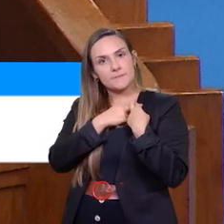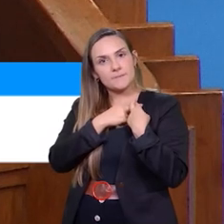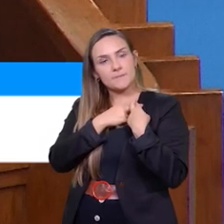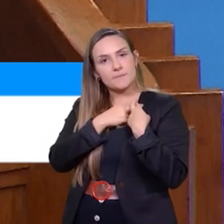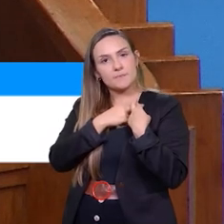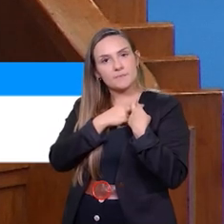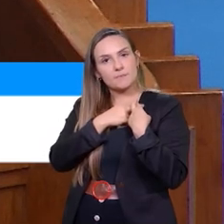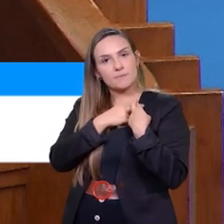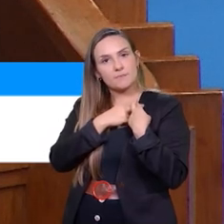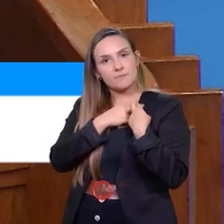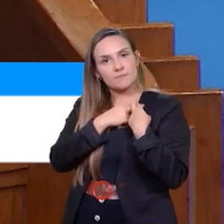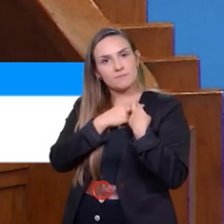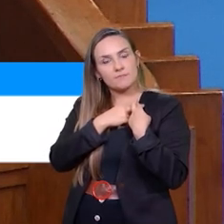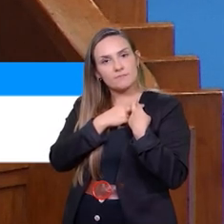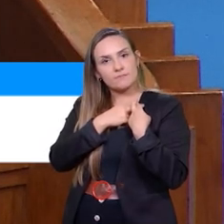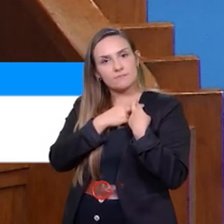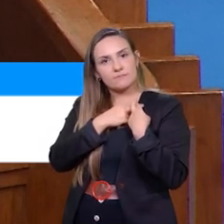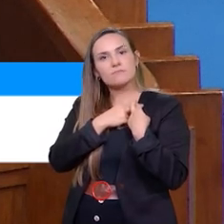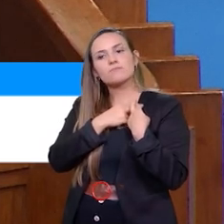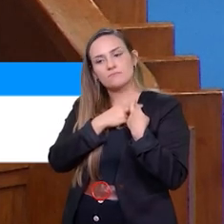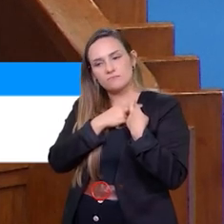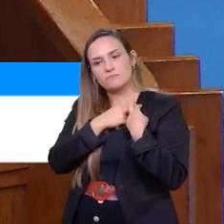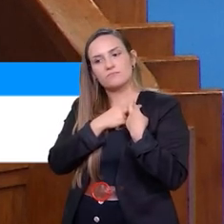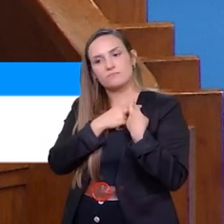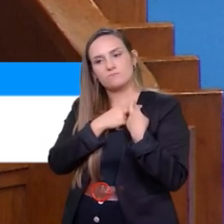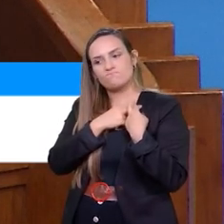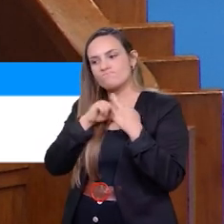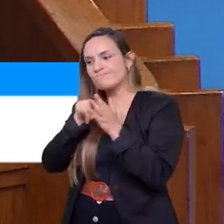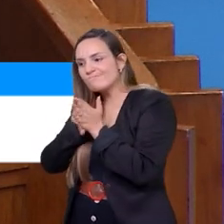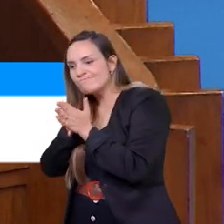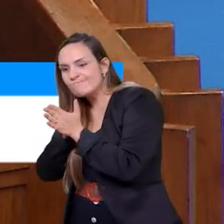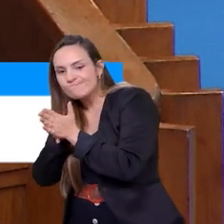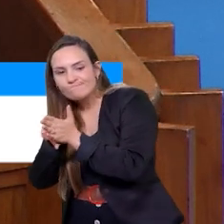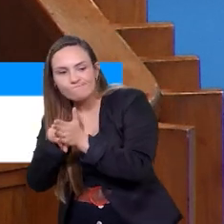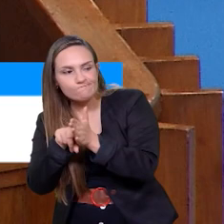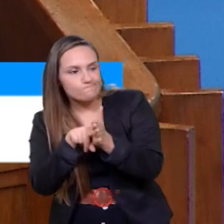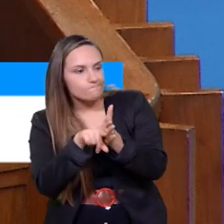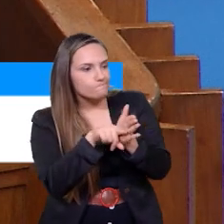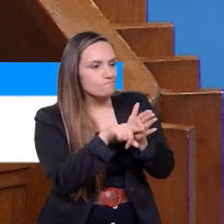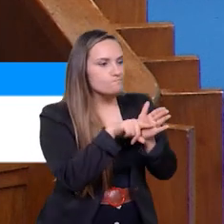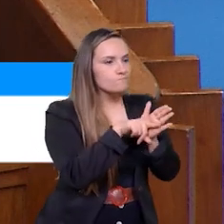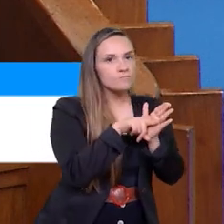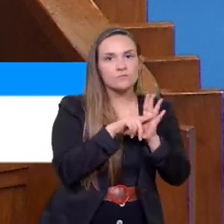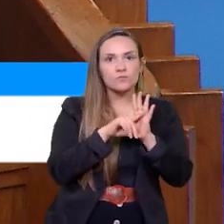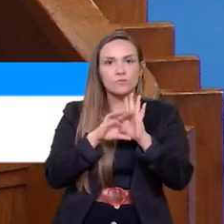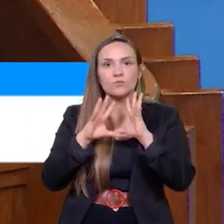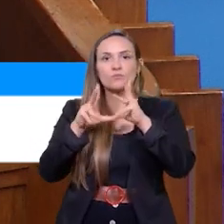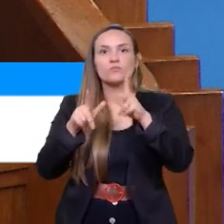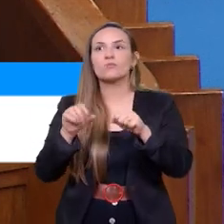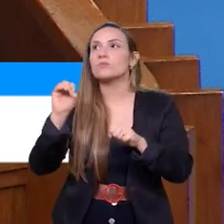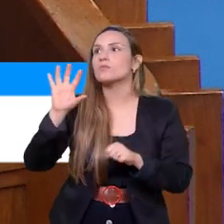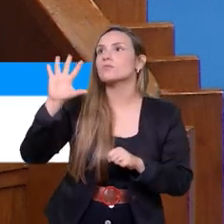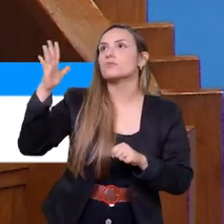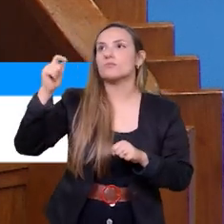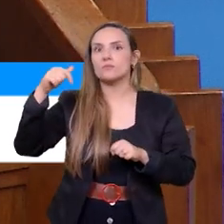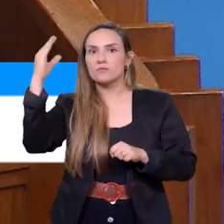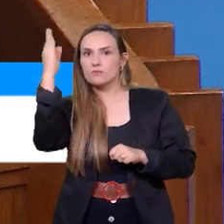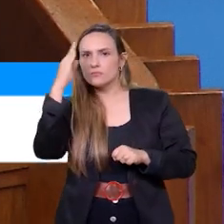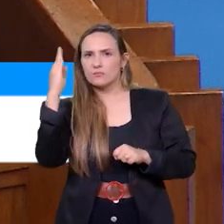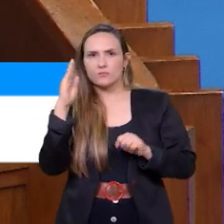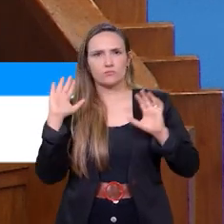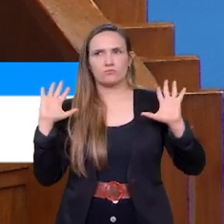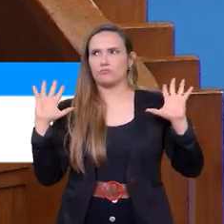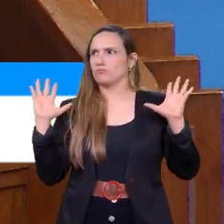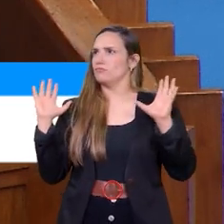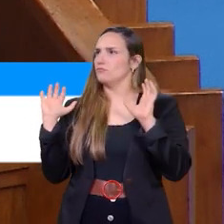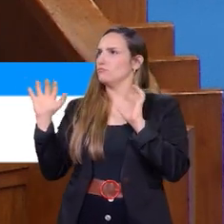dando a elas a responsabilidade de tomar conhecimento